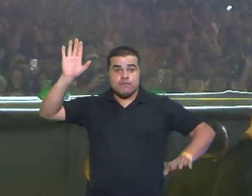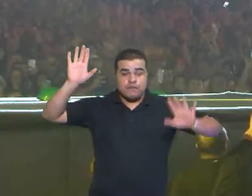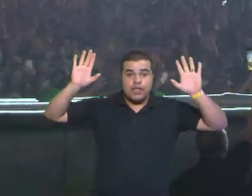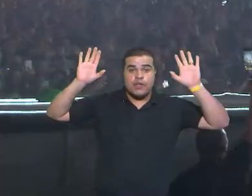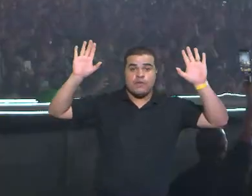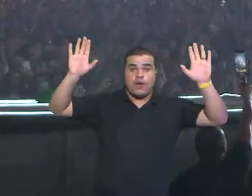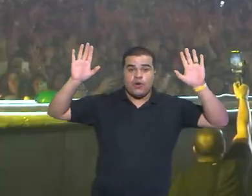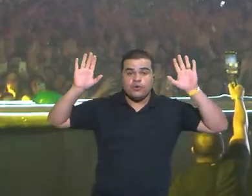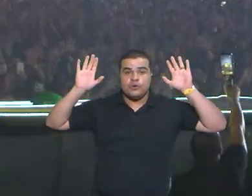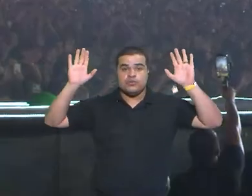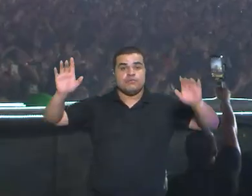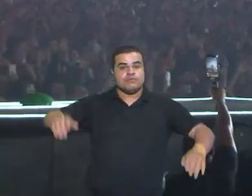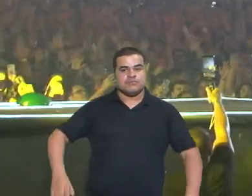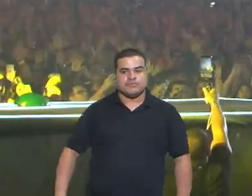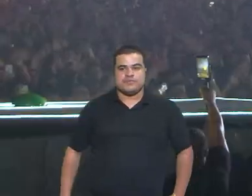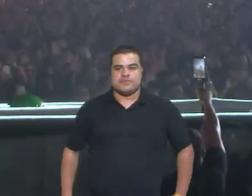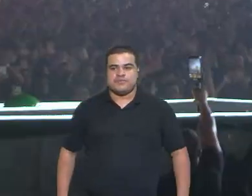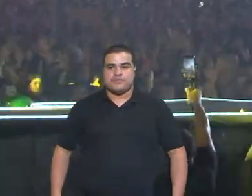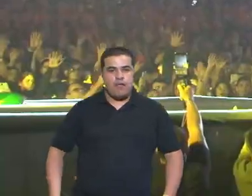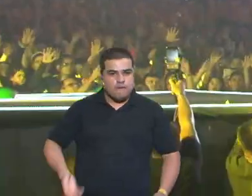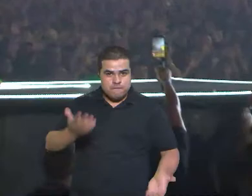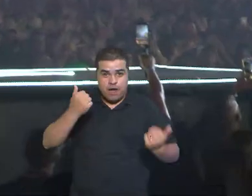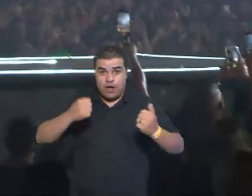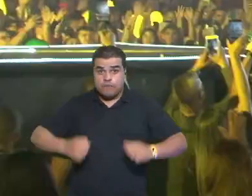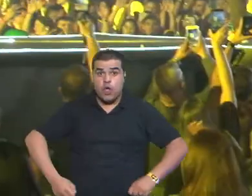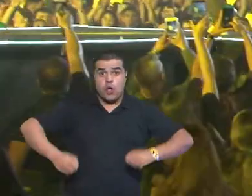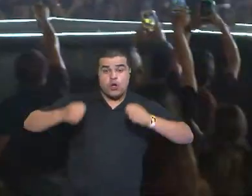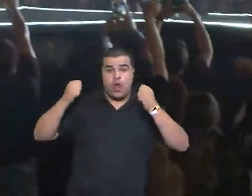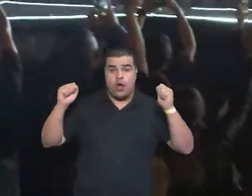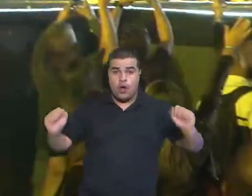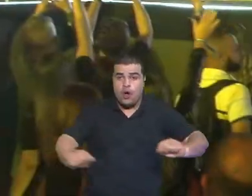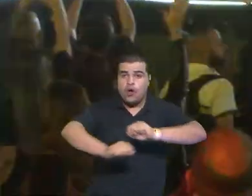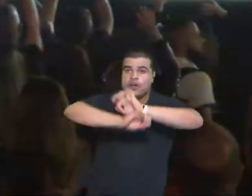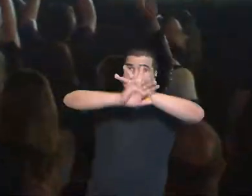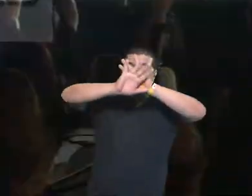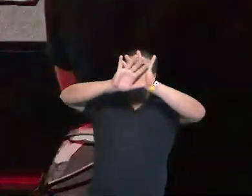comigo um dois três